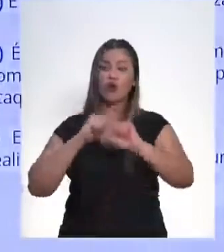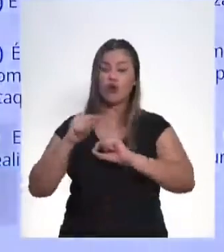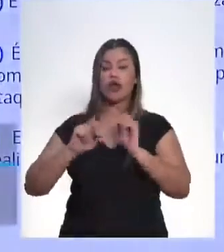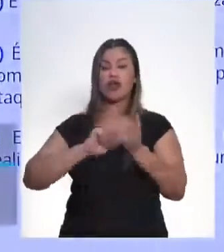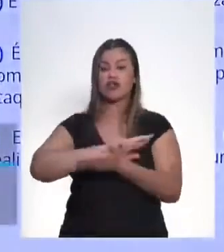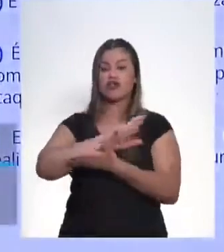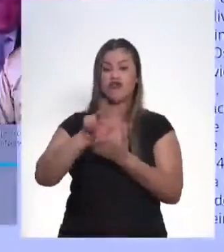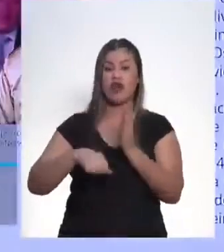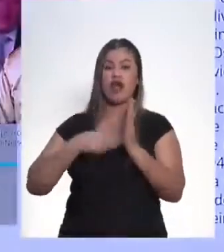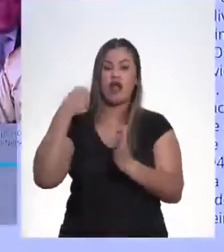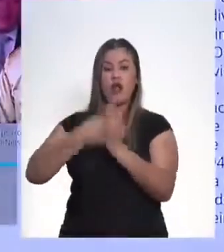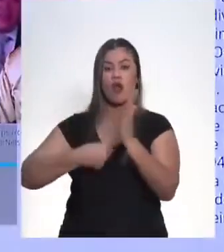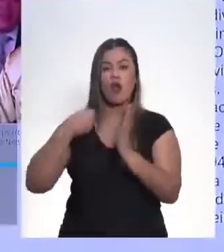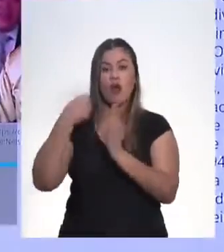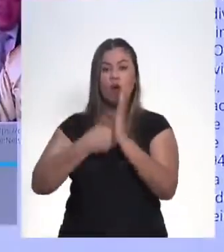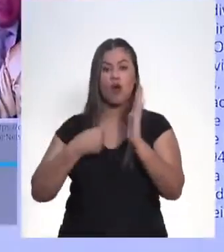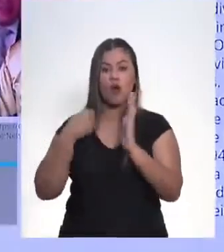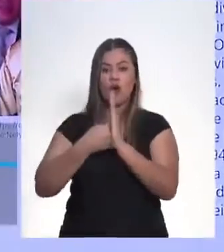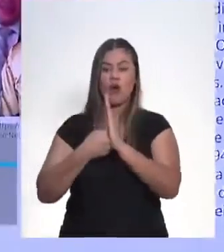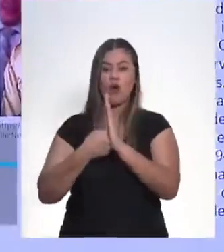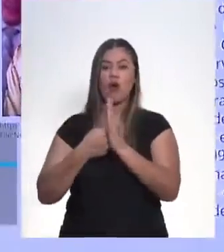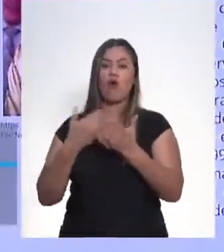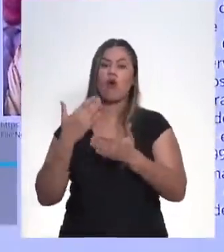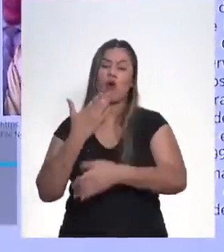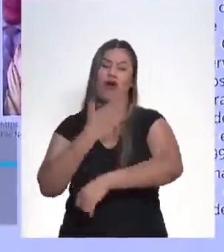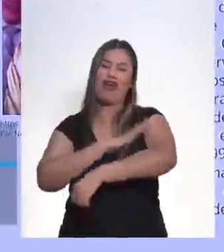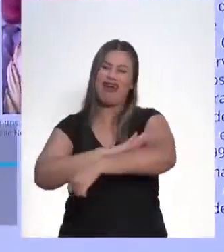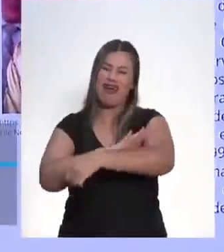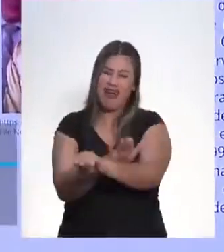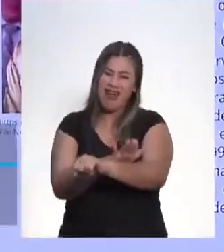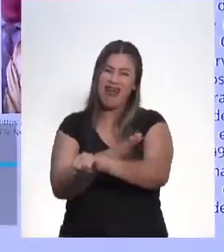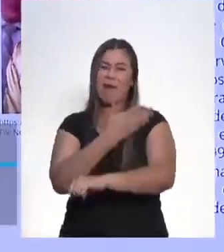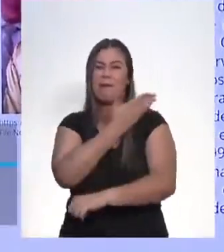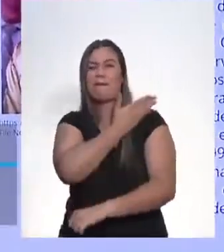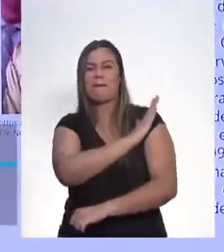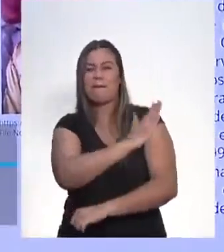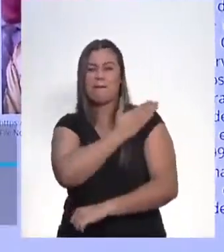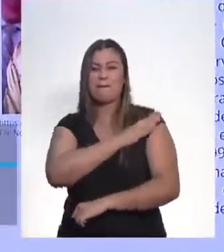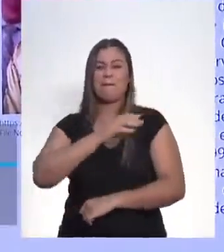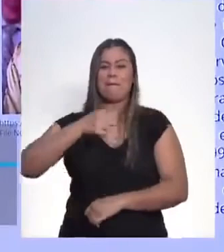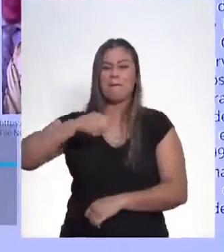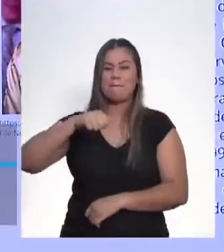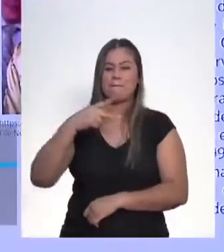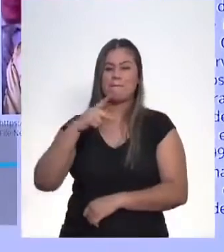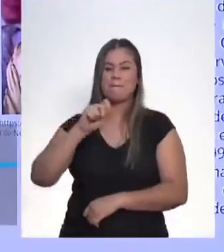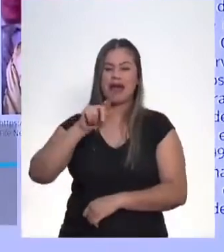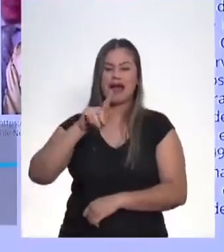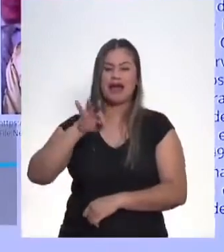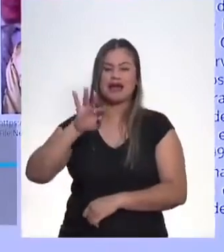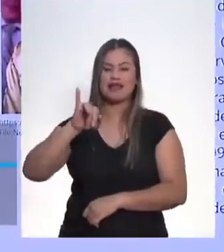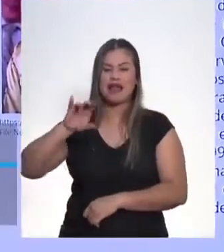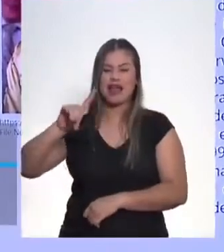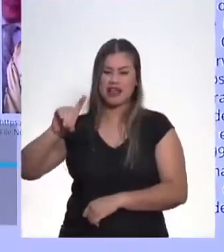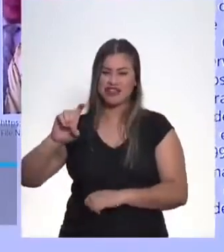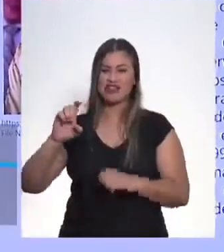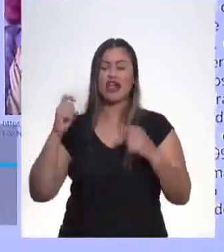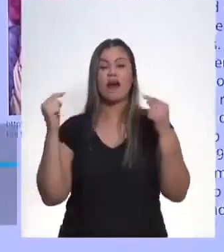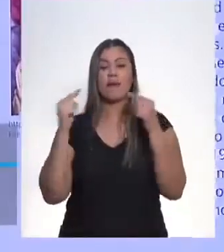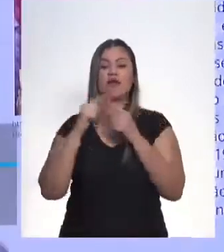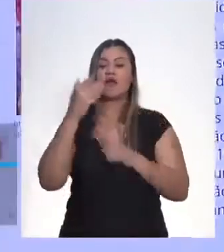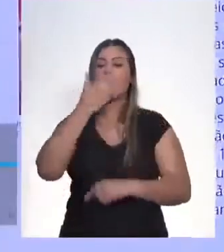da luta contra o racismo, o preconceito, o apartheid,